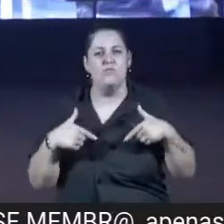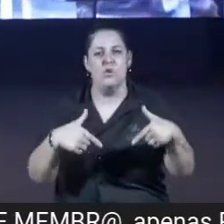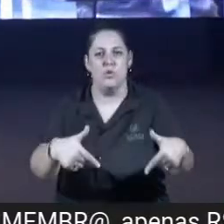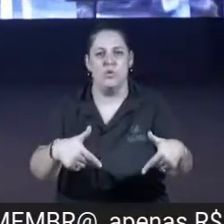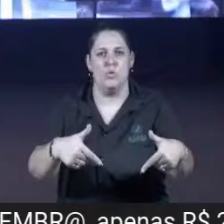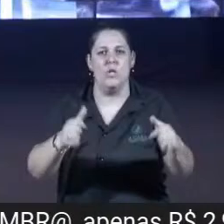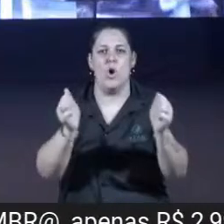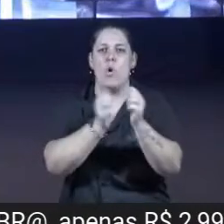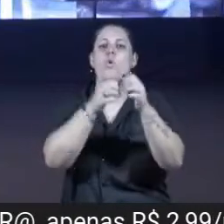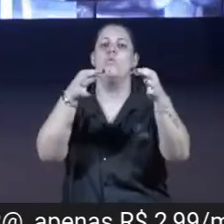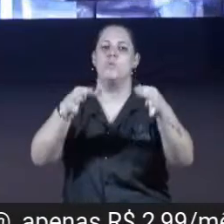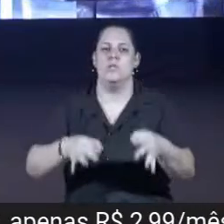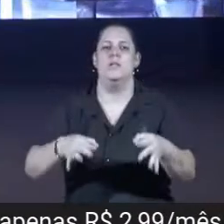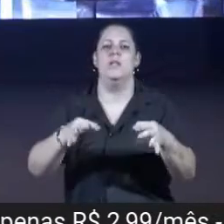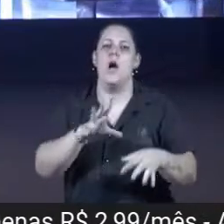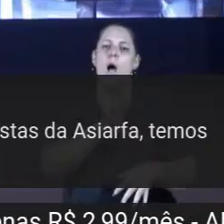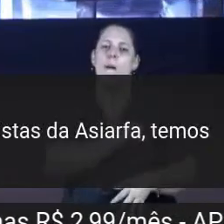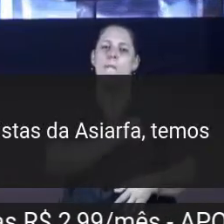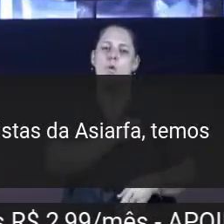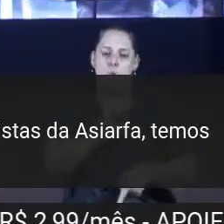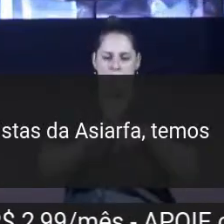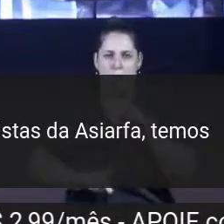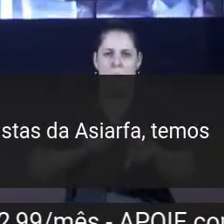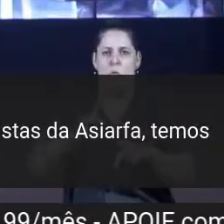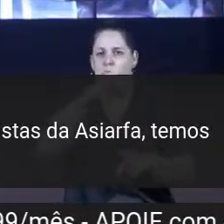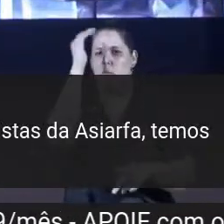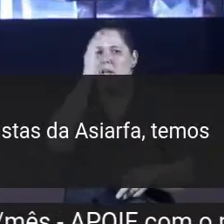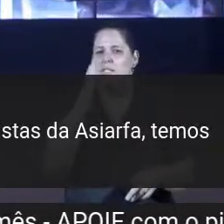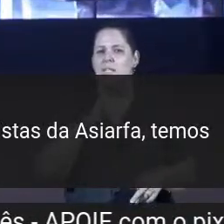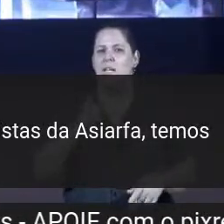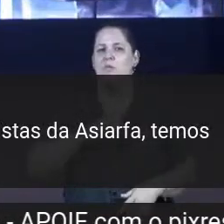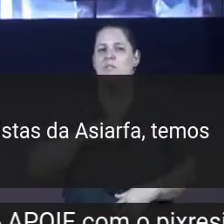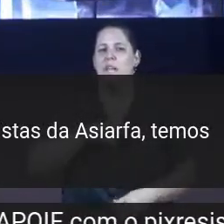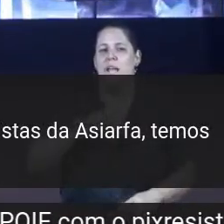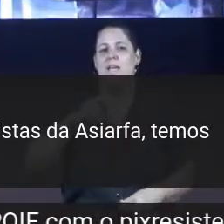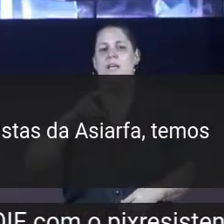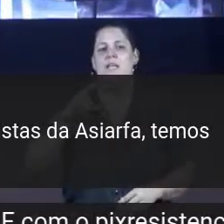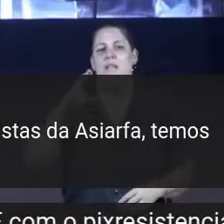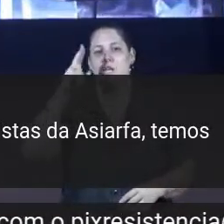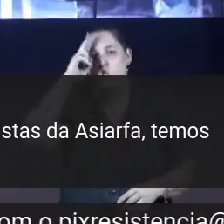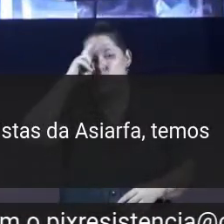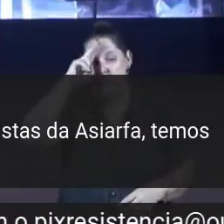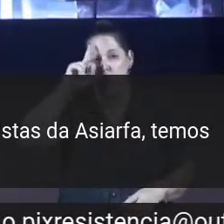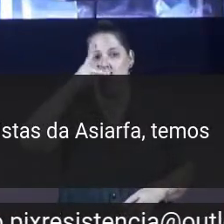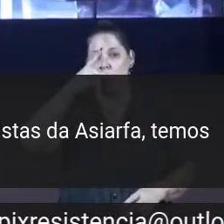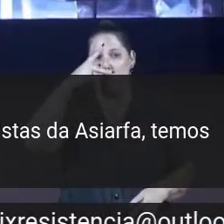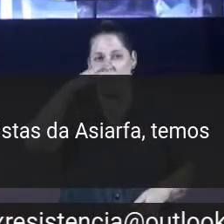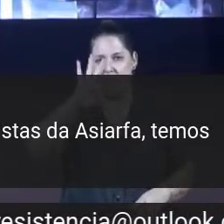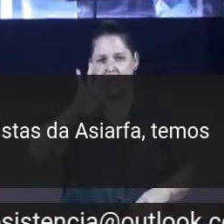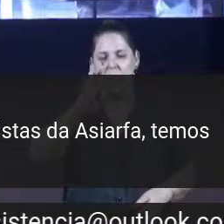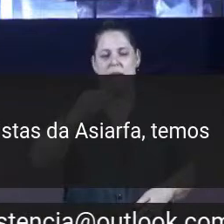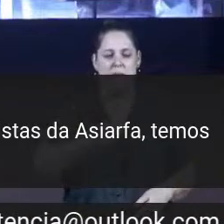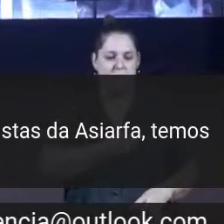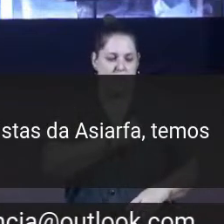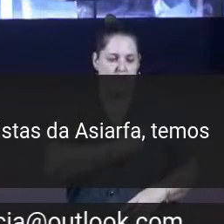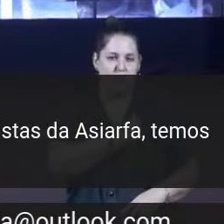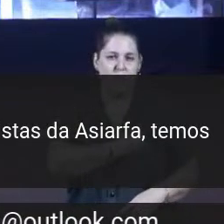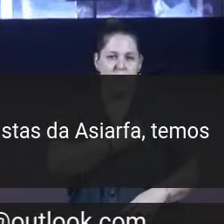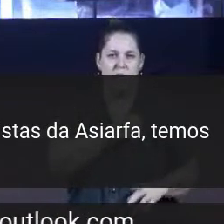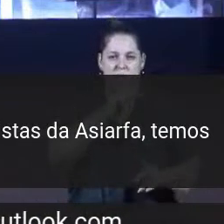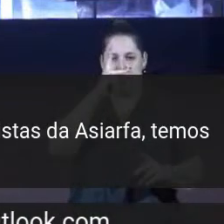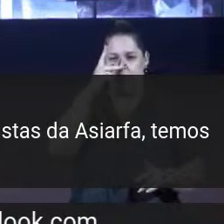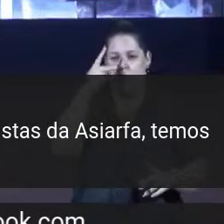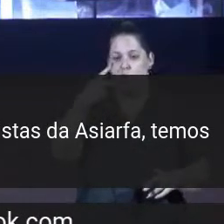que, com certeza, com o amor que o povo brasileiro tem à trajetória do PT e à sua trajetória, nós